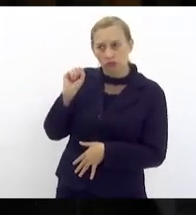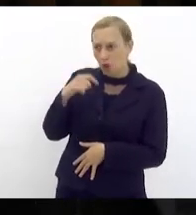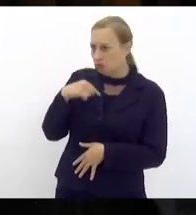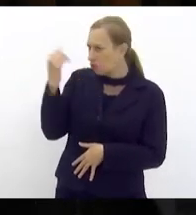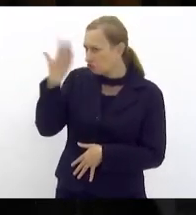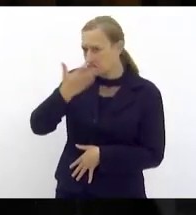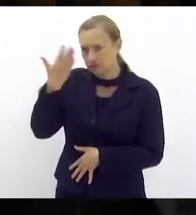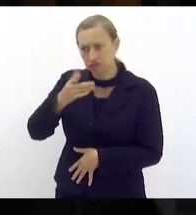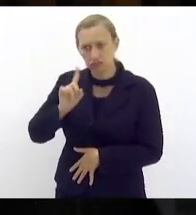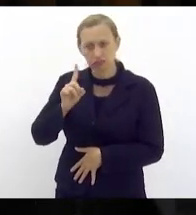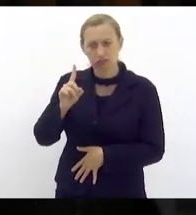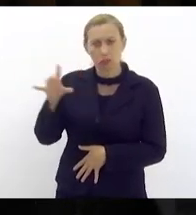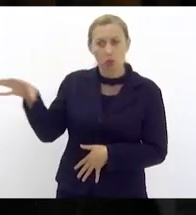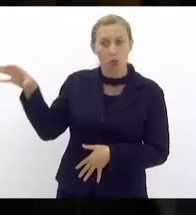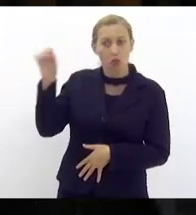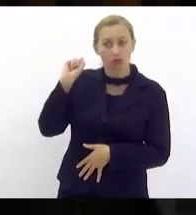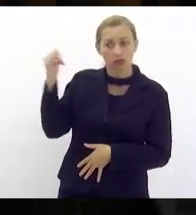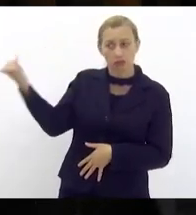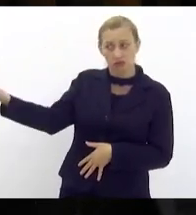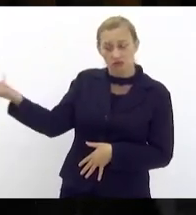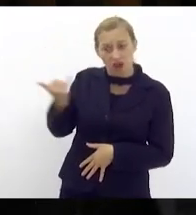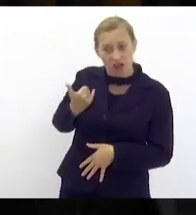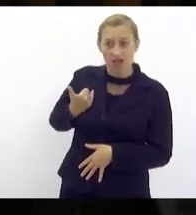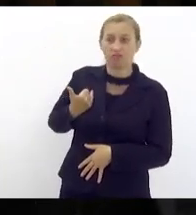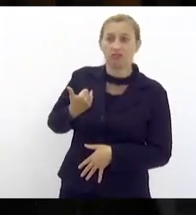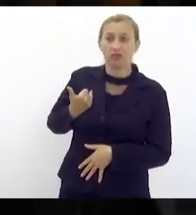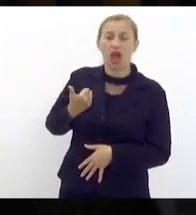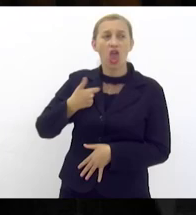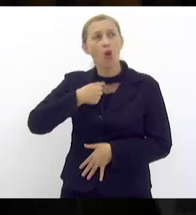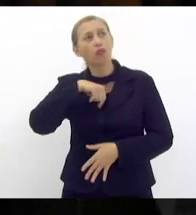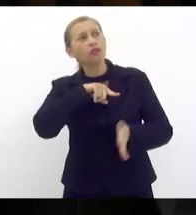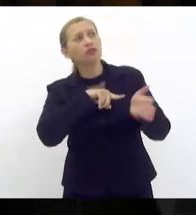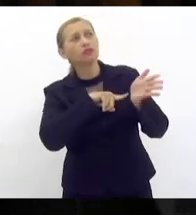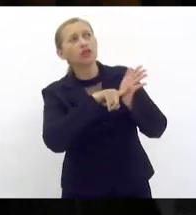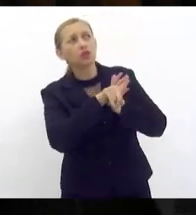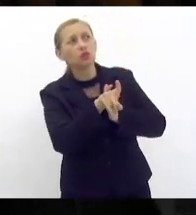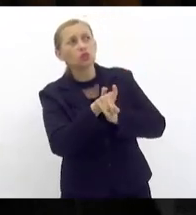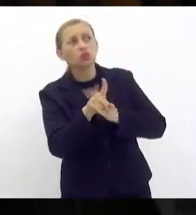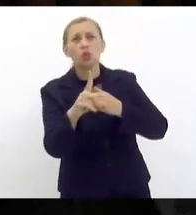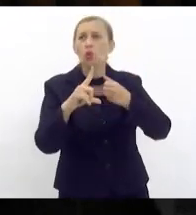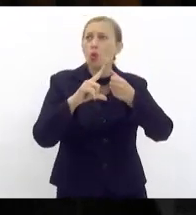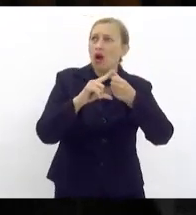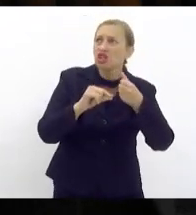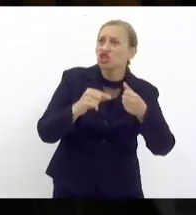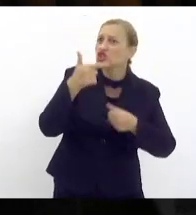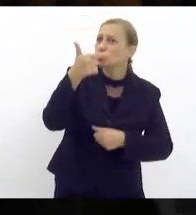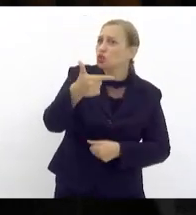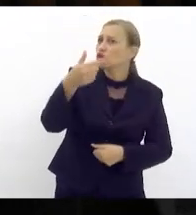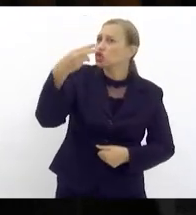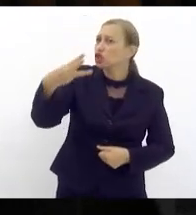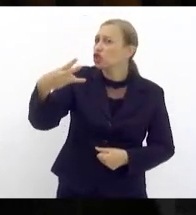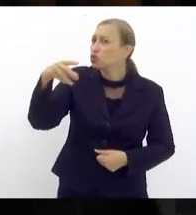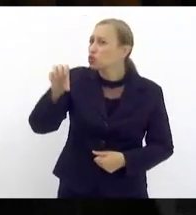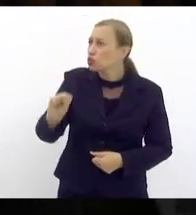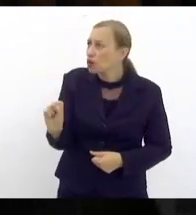ouve E aí me pergunto o artigo 238